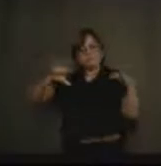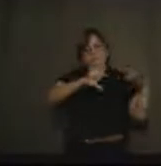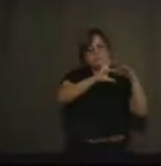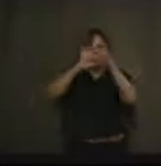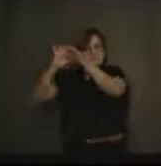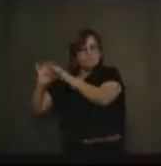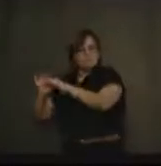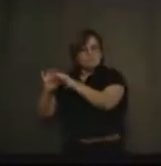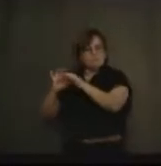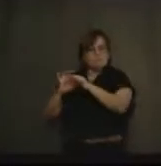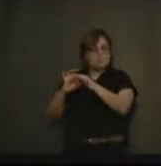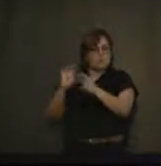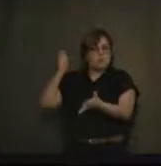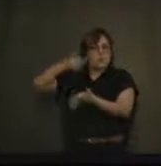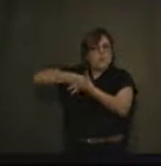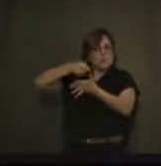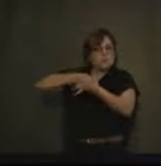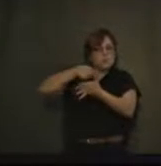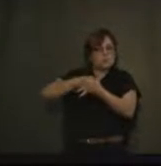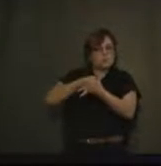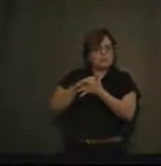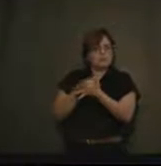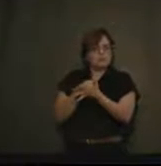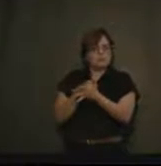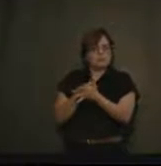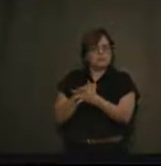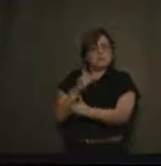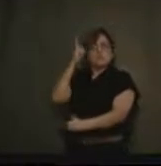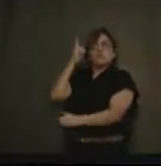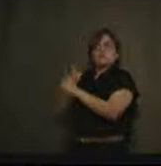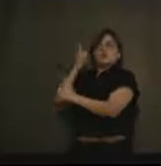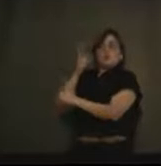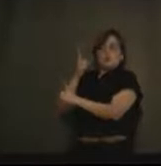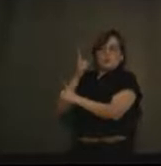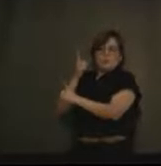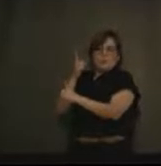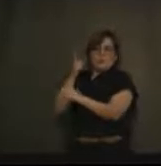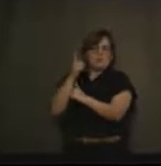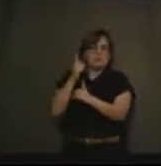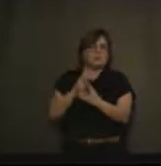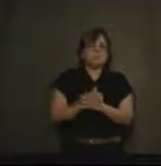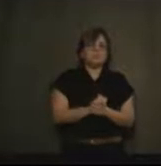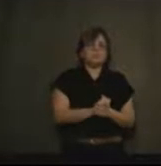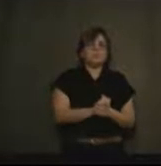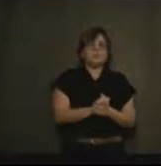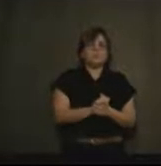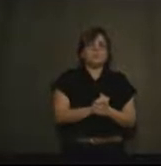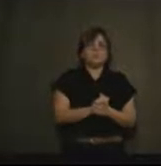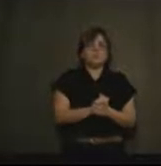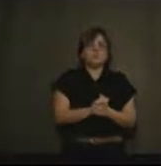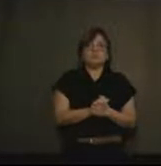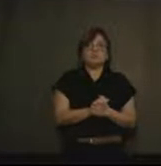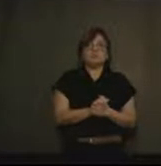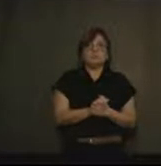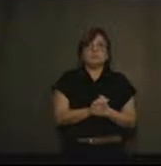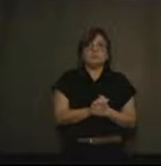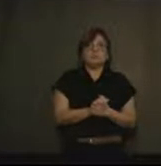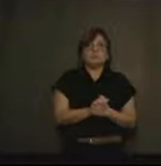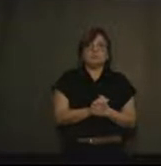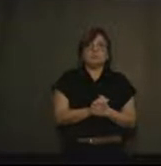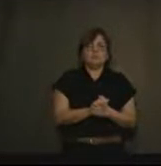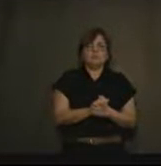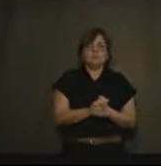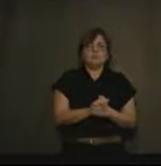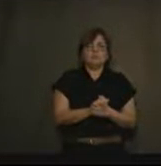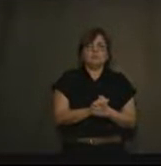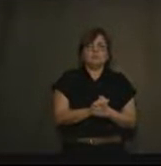Eles sempre trabalhavam como se fosse claro que as séries convergem e dariam então soluções